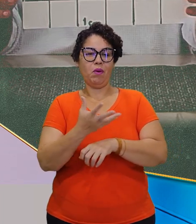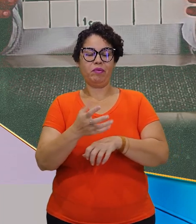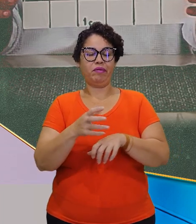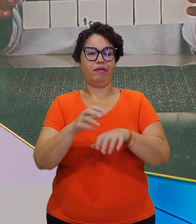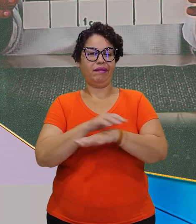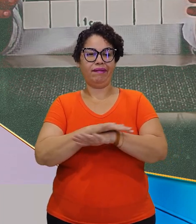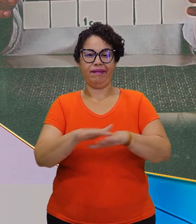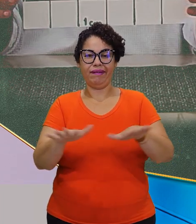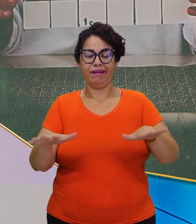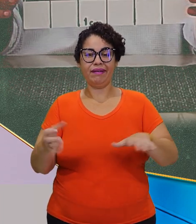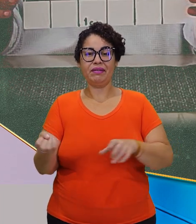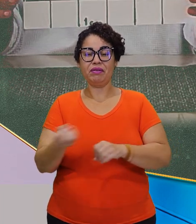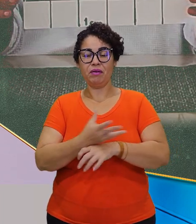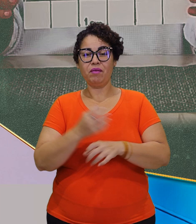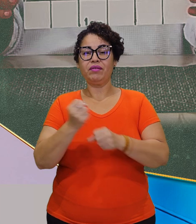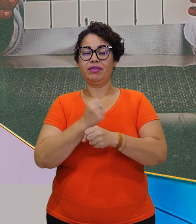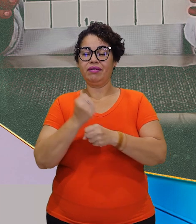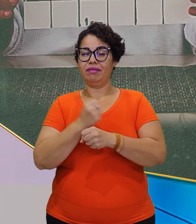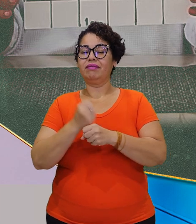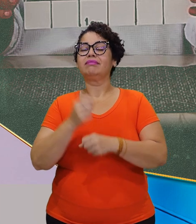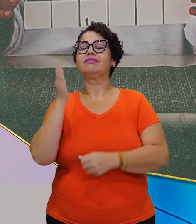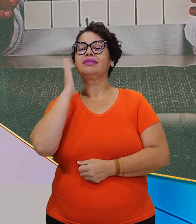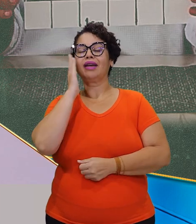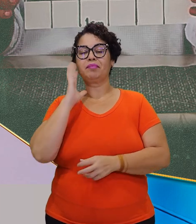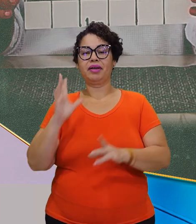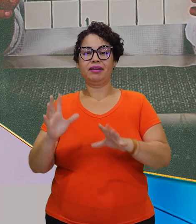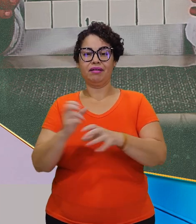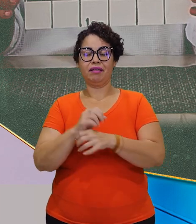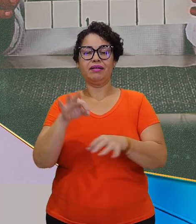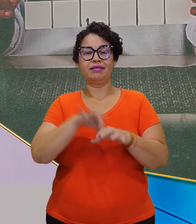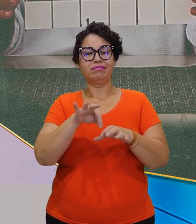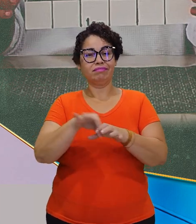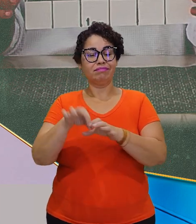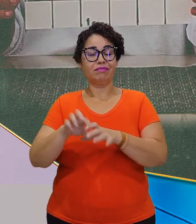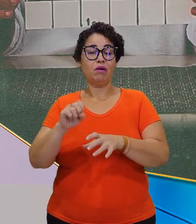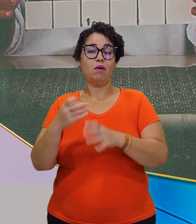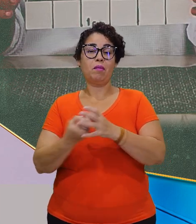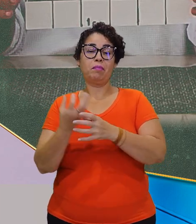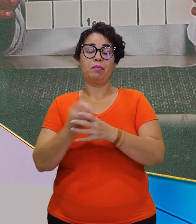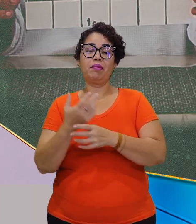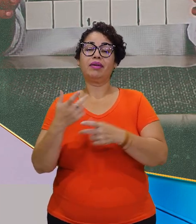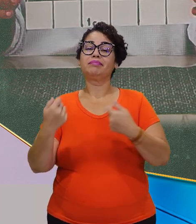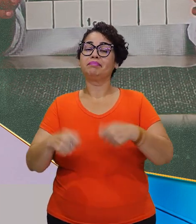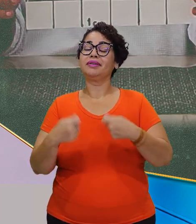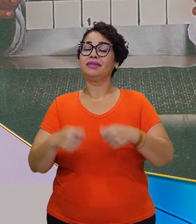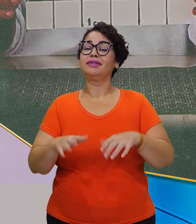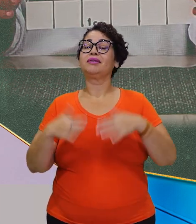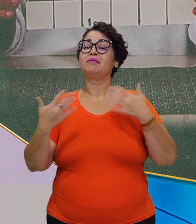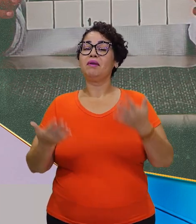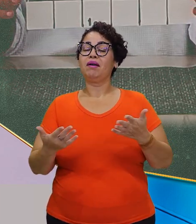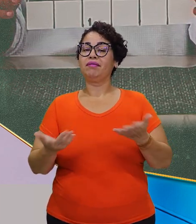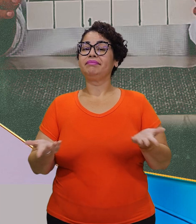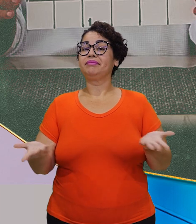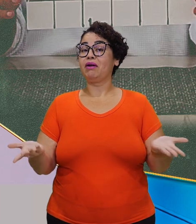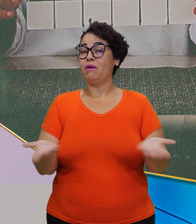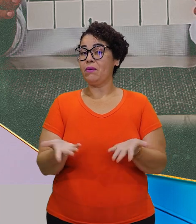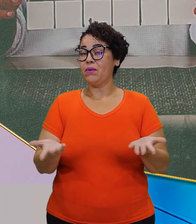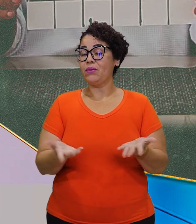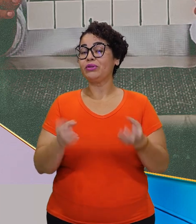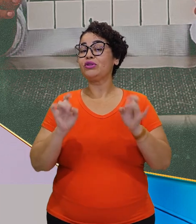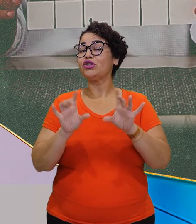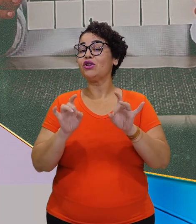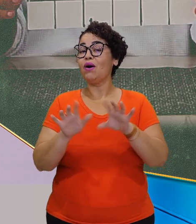canteiro, saber a área ajuda a calcular a quantidade de sementes ou plantas necessárias. Hoje estamos